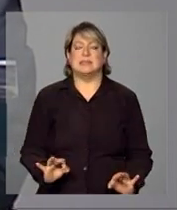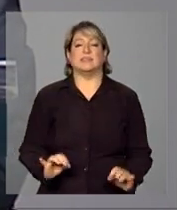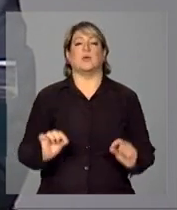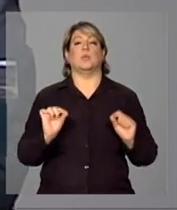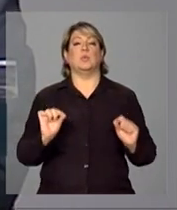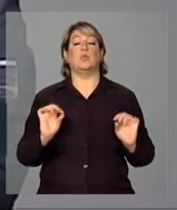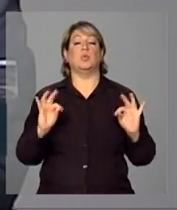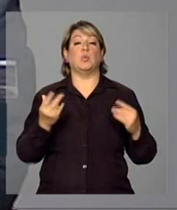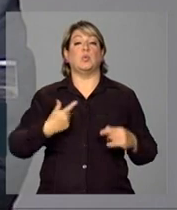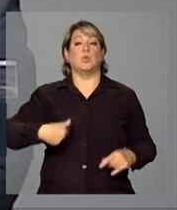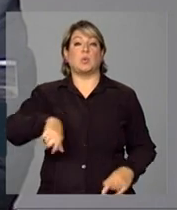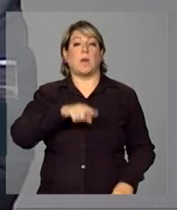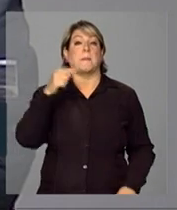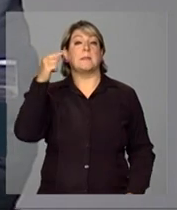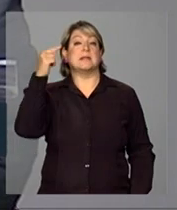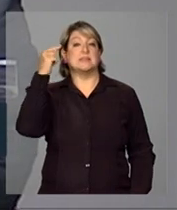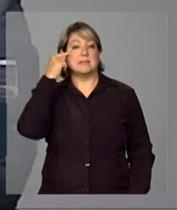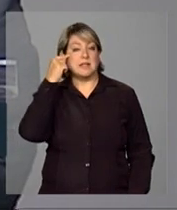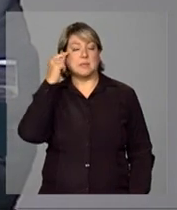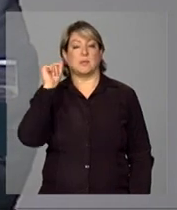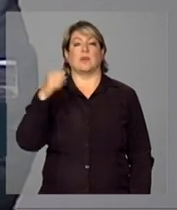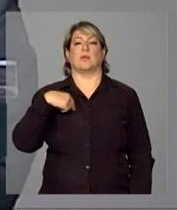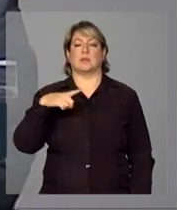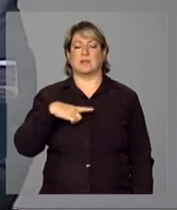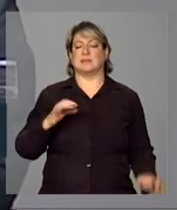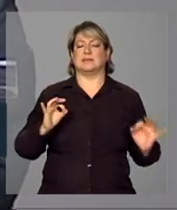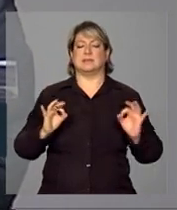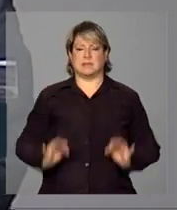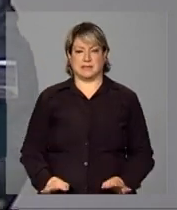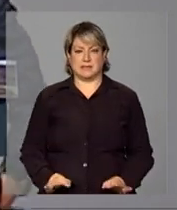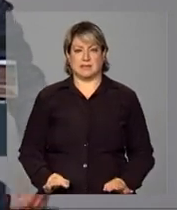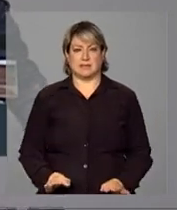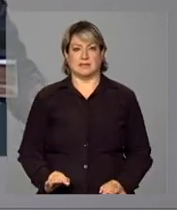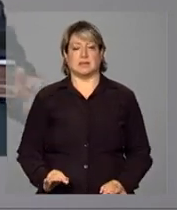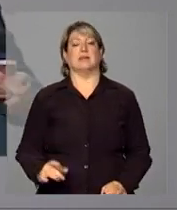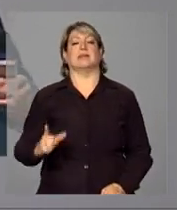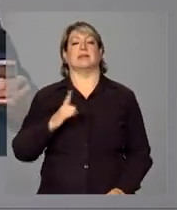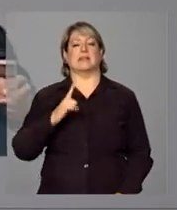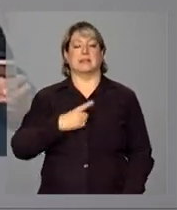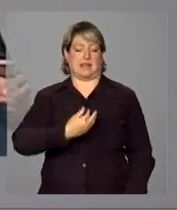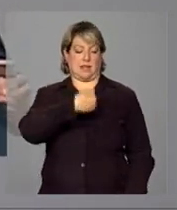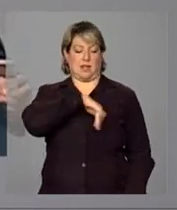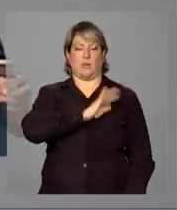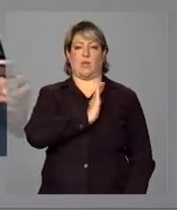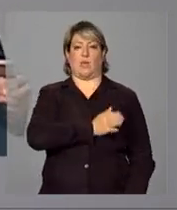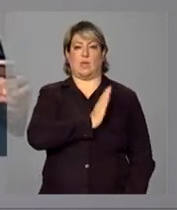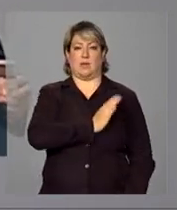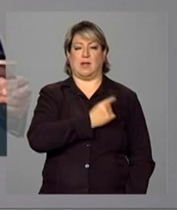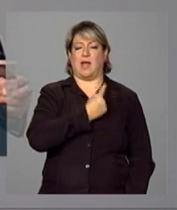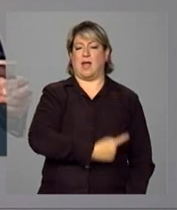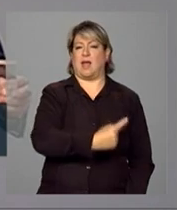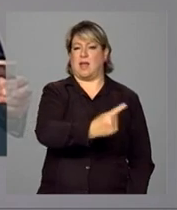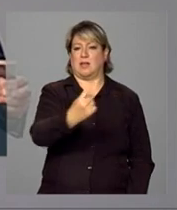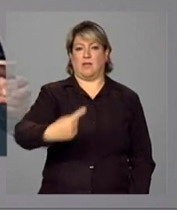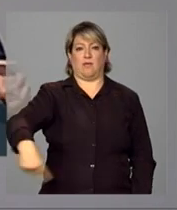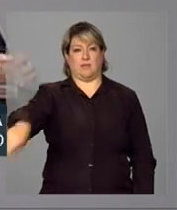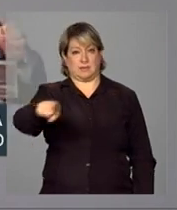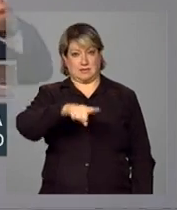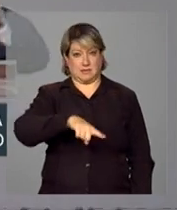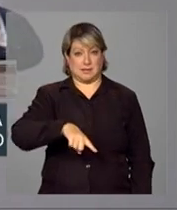tudo aquilo que nós pensamos e que eu tenho certeza que está depositado no coração de cada um de